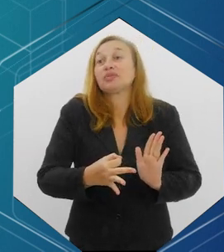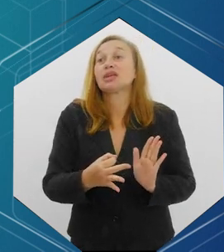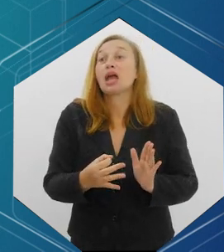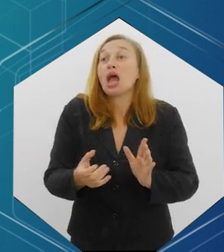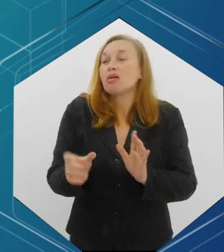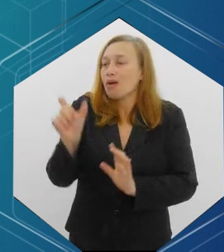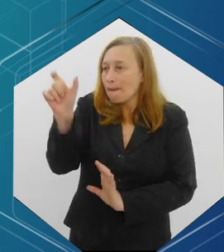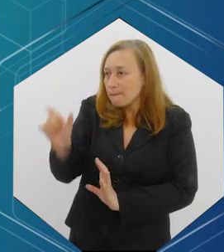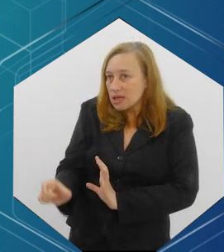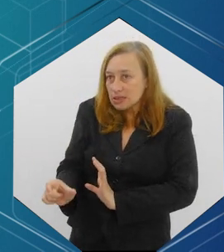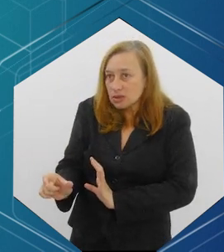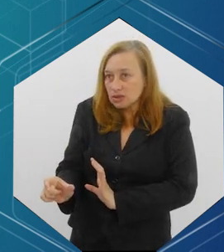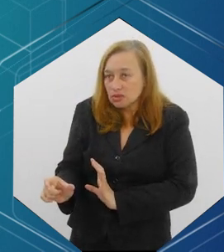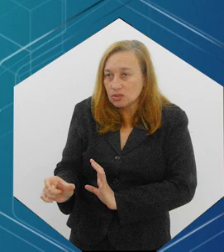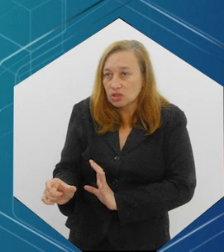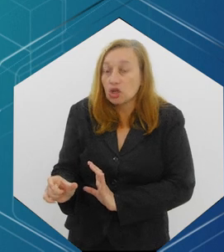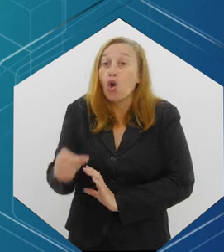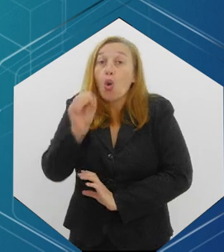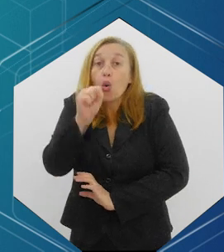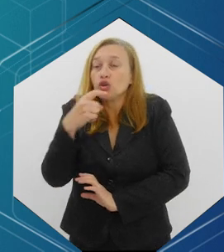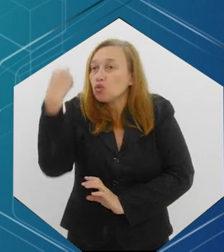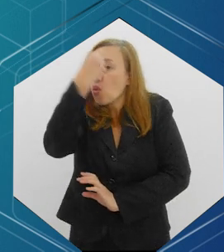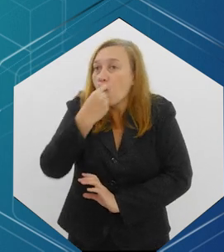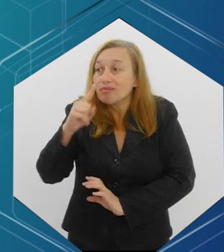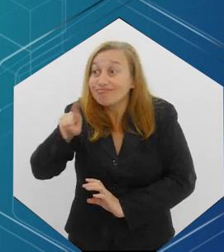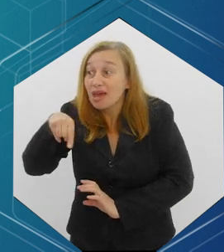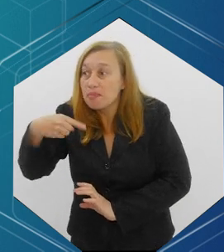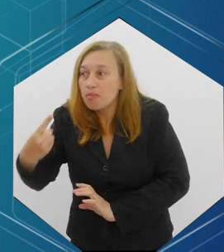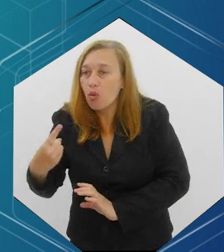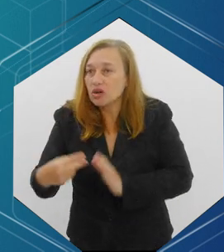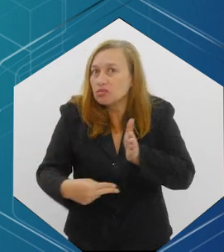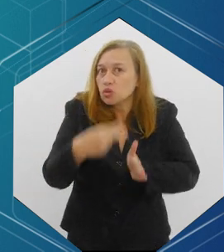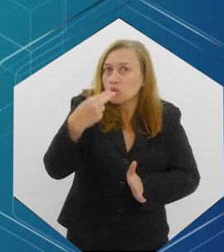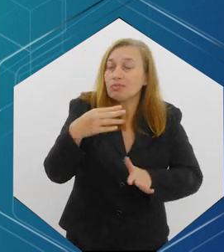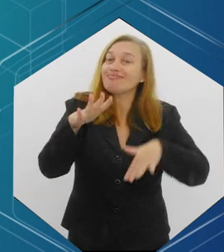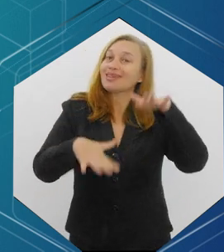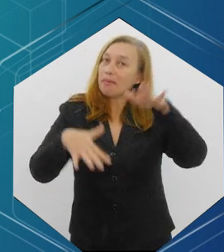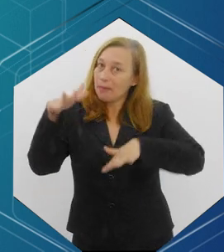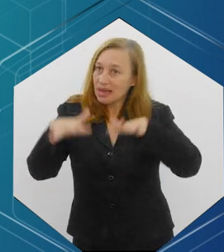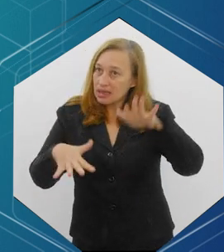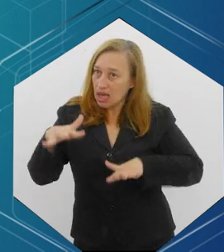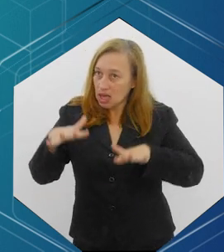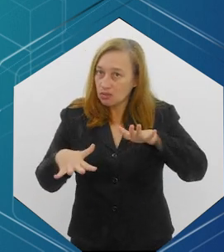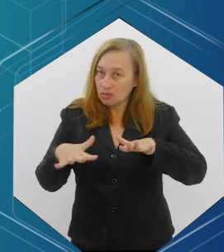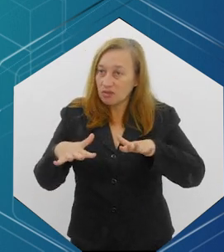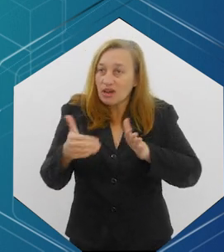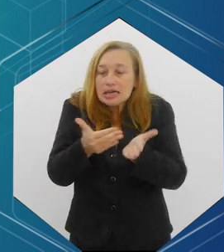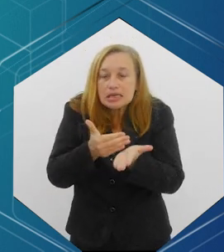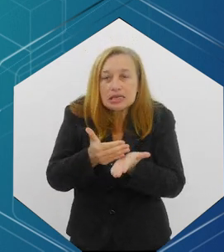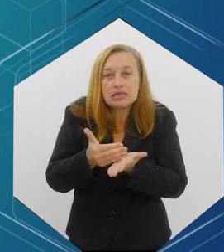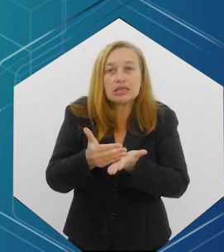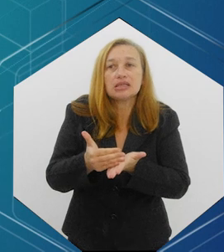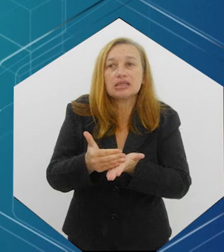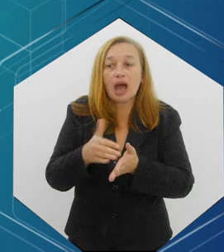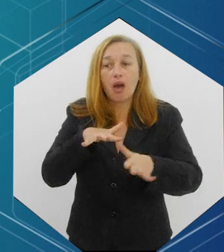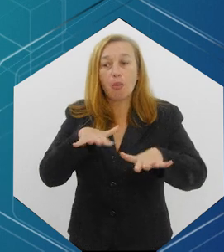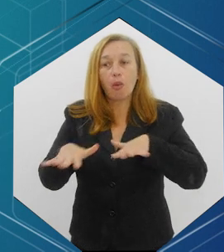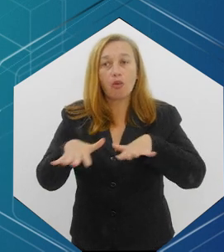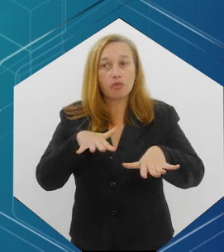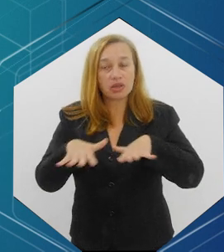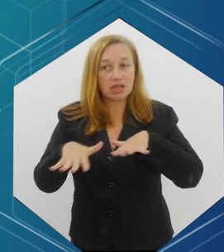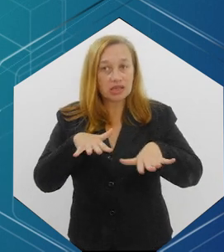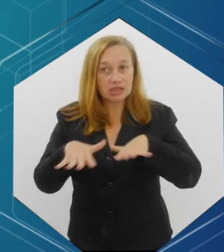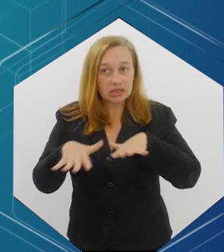né? Paciente já no 8 horas após a cirurgia, dependendo da cirurgia óbvio, ele vai começar a